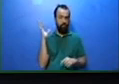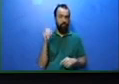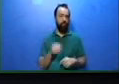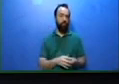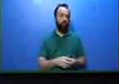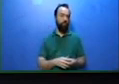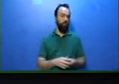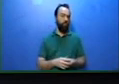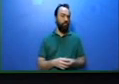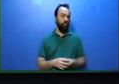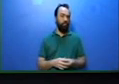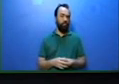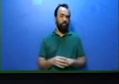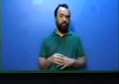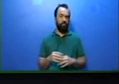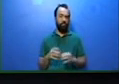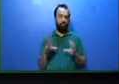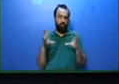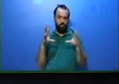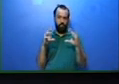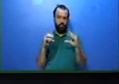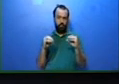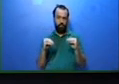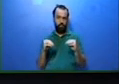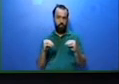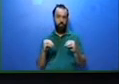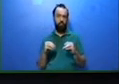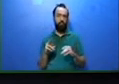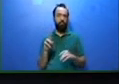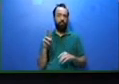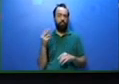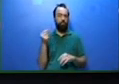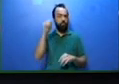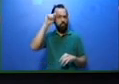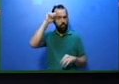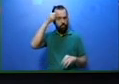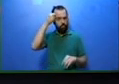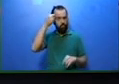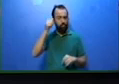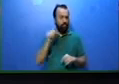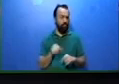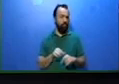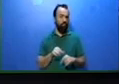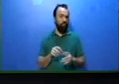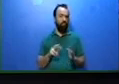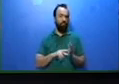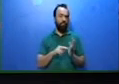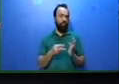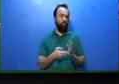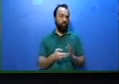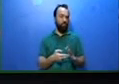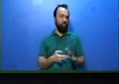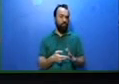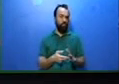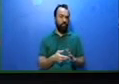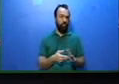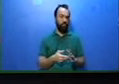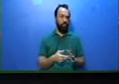escuro, às vezes aparece todo em negrito na história em quadrinhos, no gibi, significa que o personagem